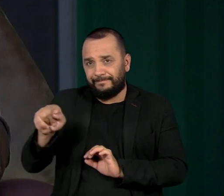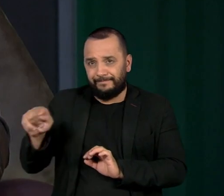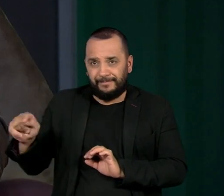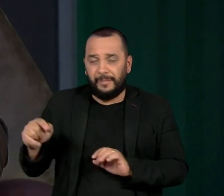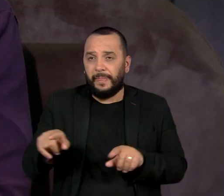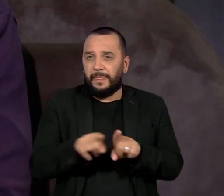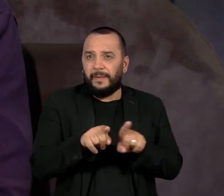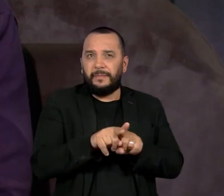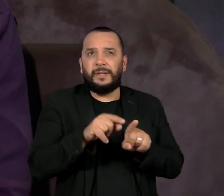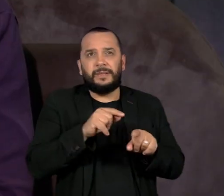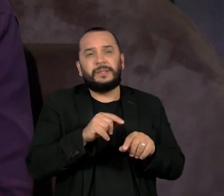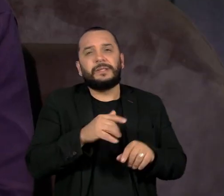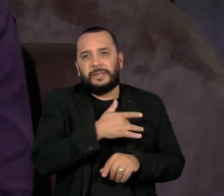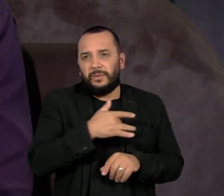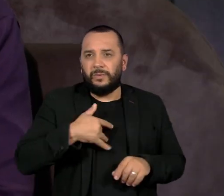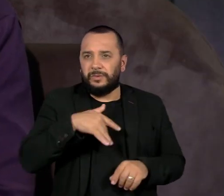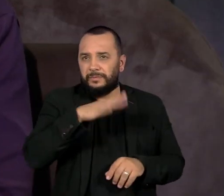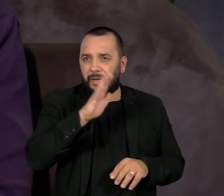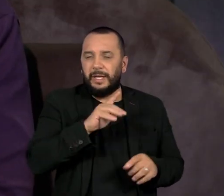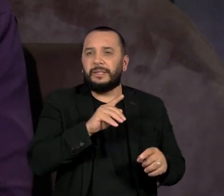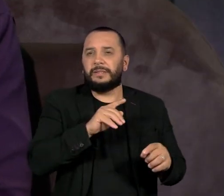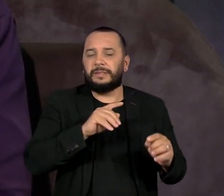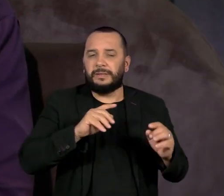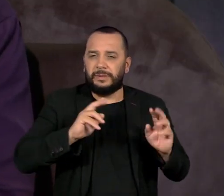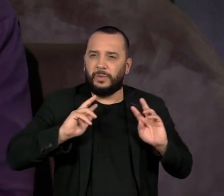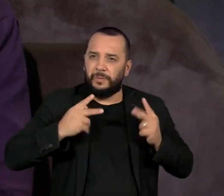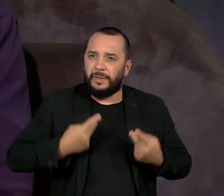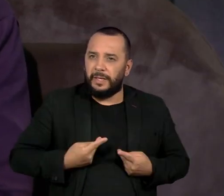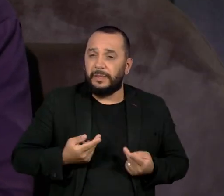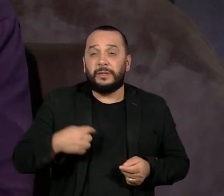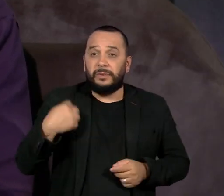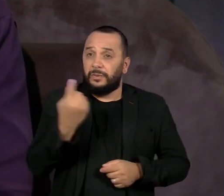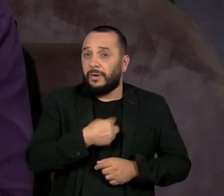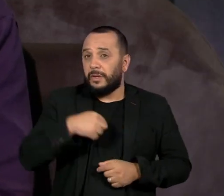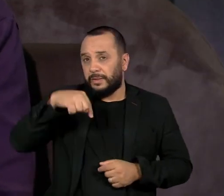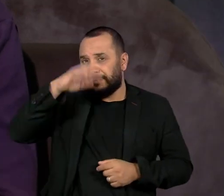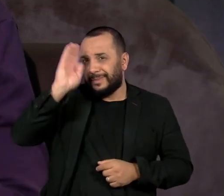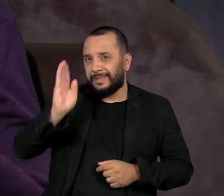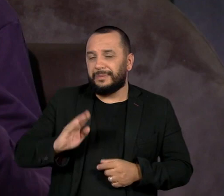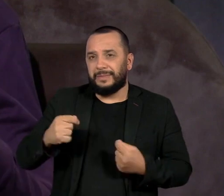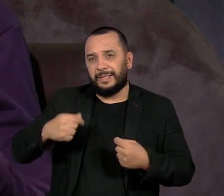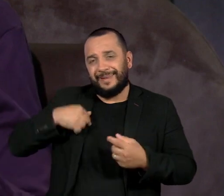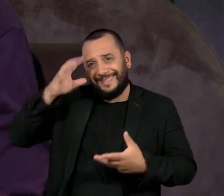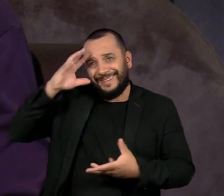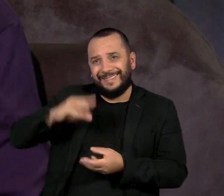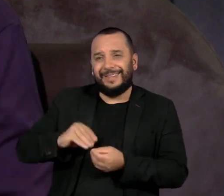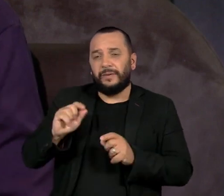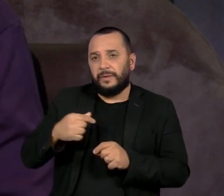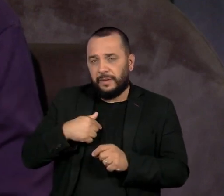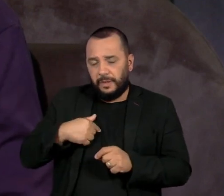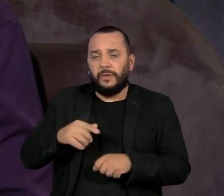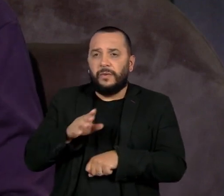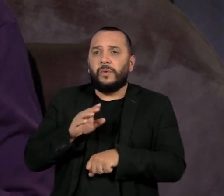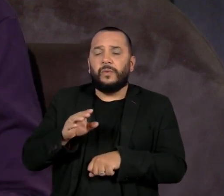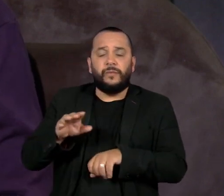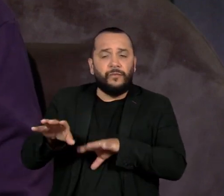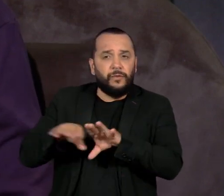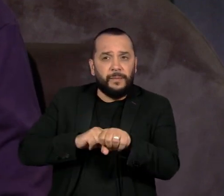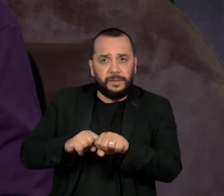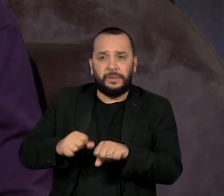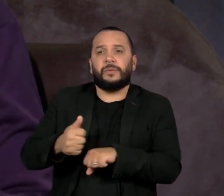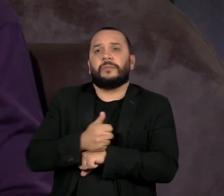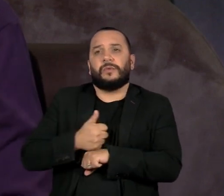saúde mais urbana. Então, primeiro é que a gente precisa se identificar enquanto país e entender que os nossos recursos de formação de profissional